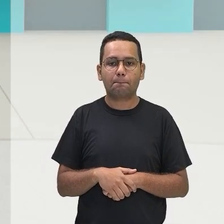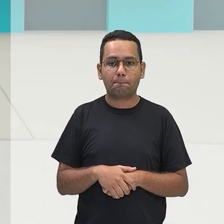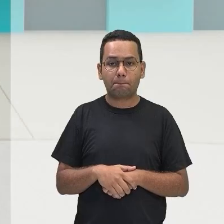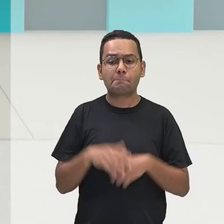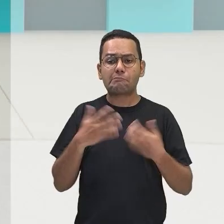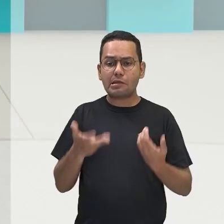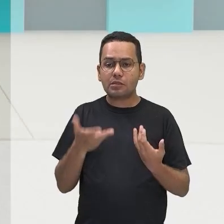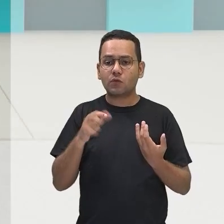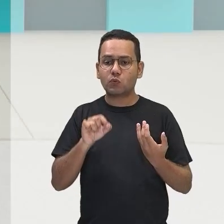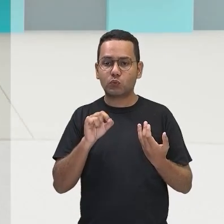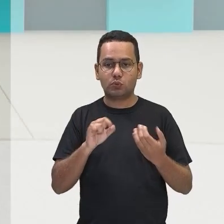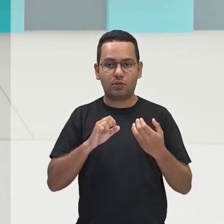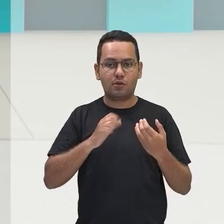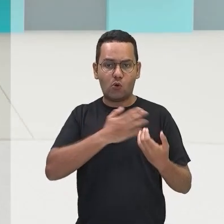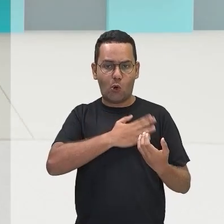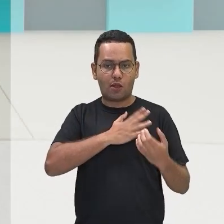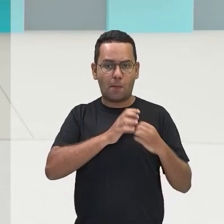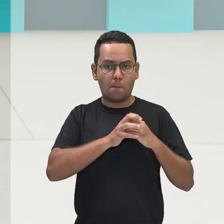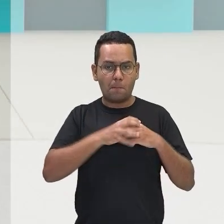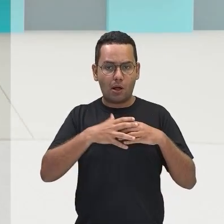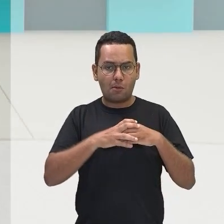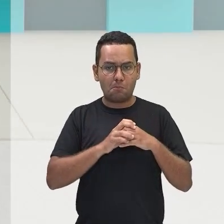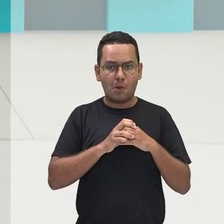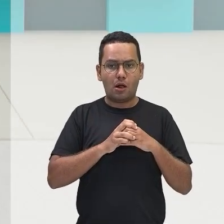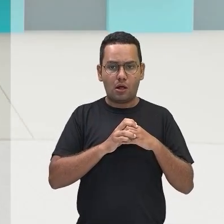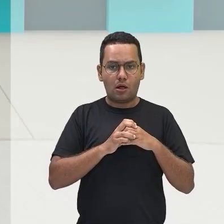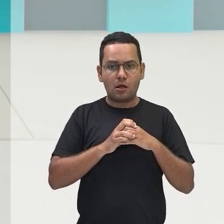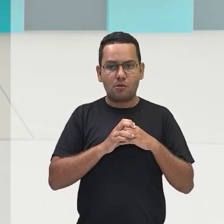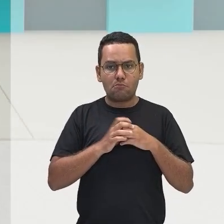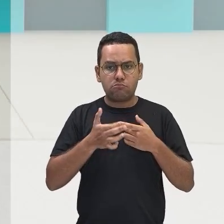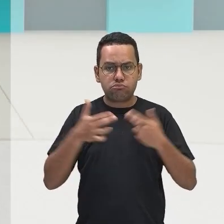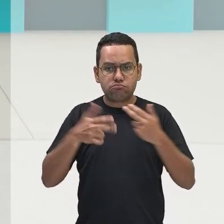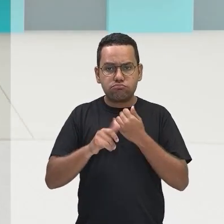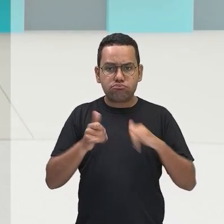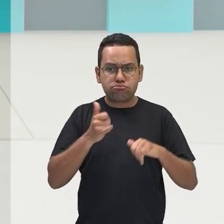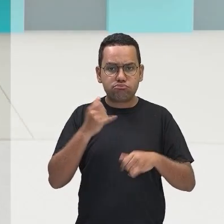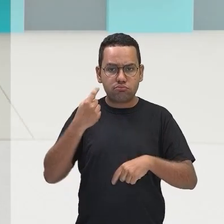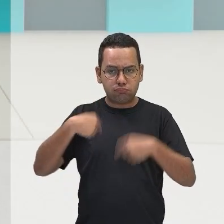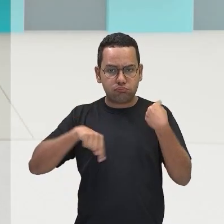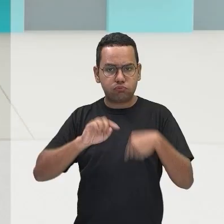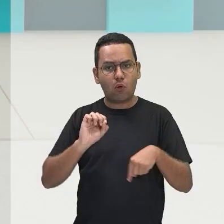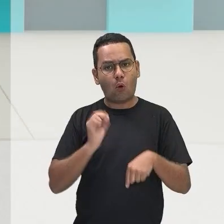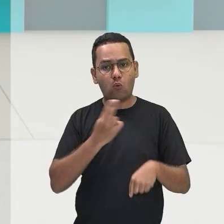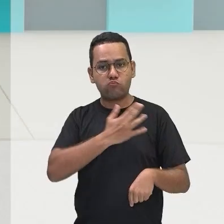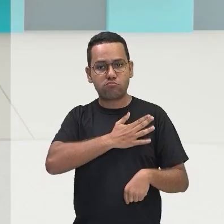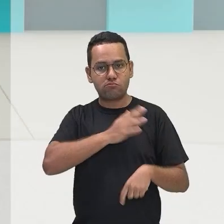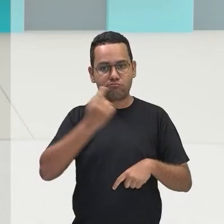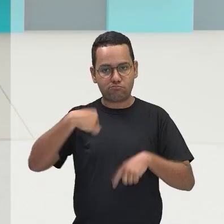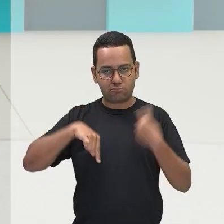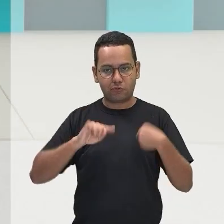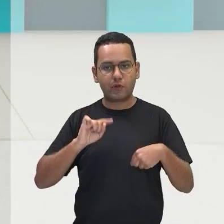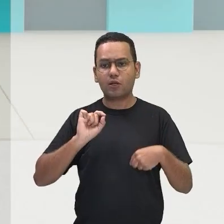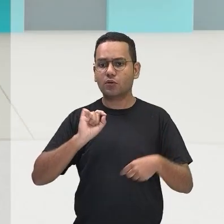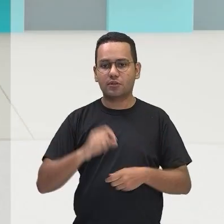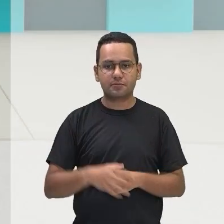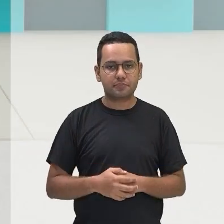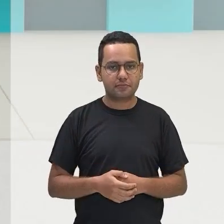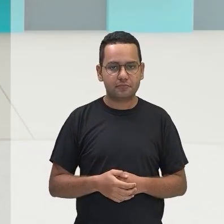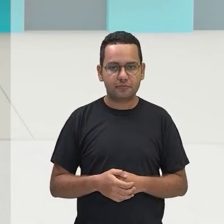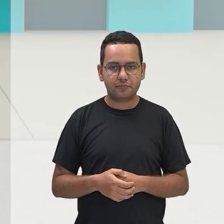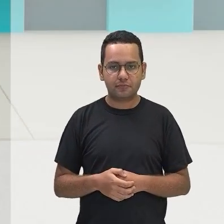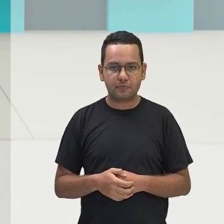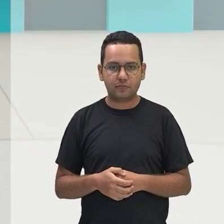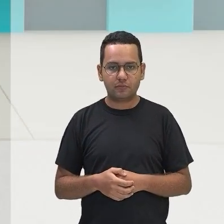sistema circulatório, é o sistema responsável por possibilitar a distribuição, gente,